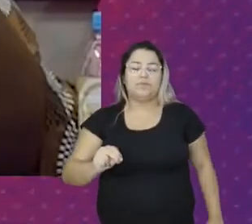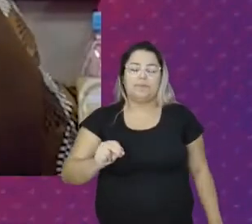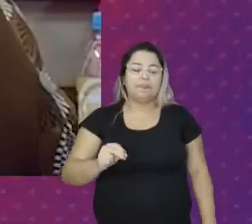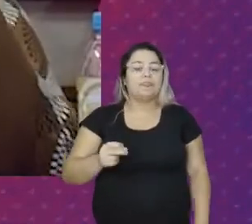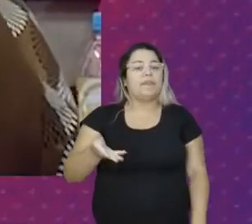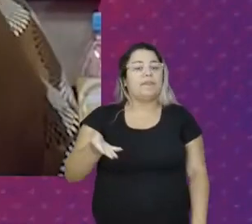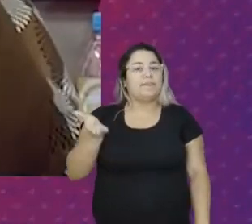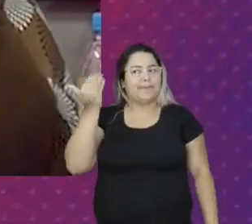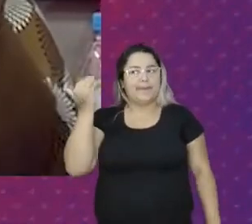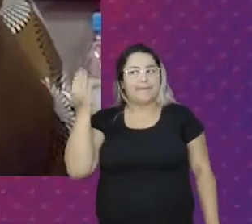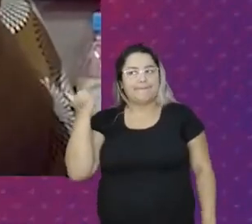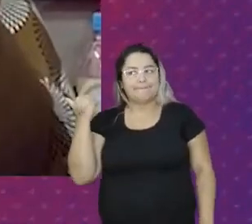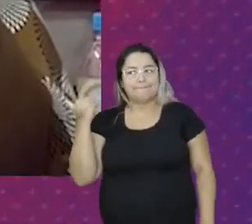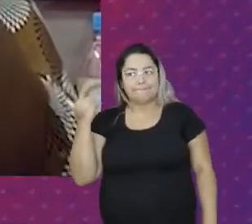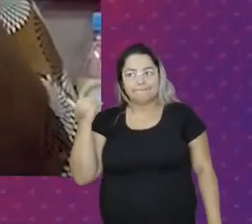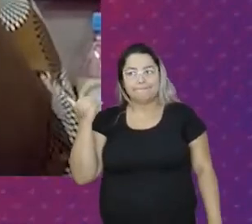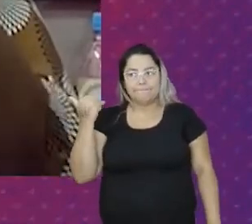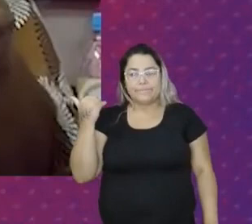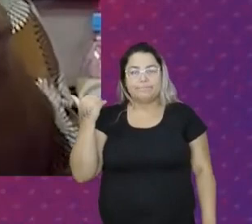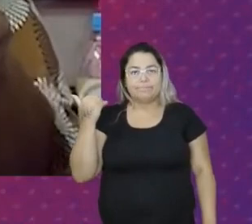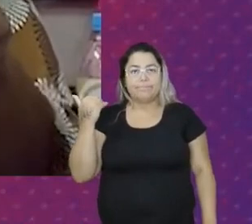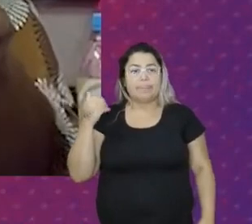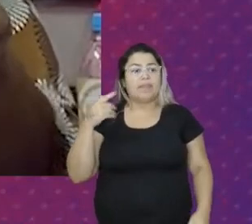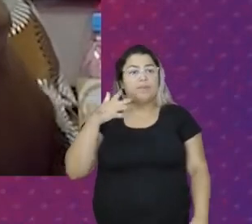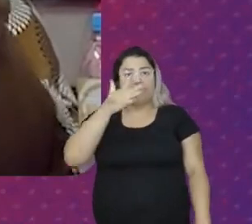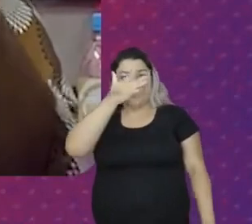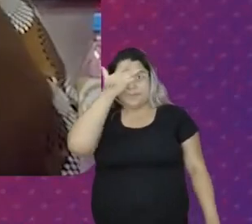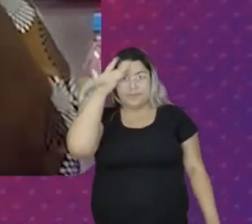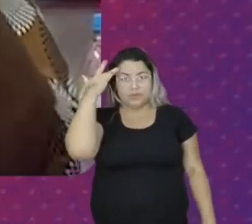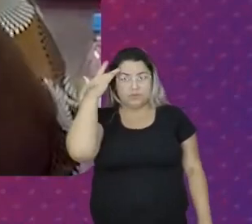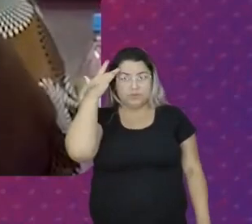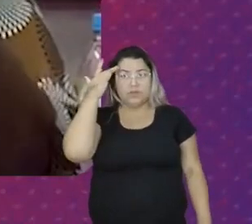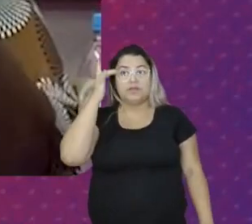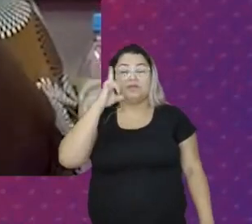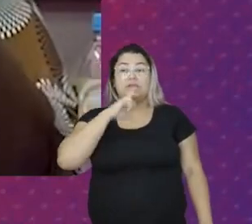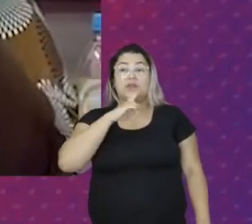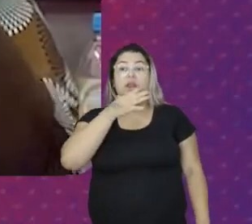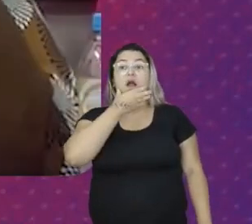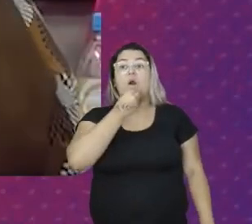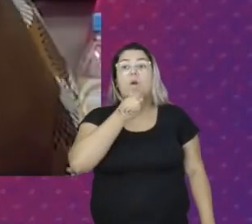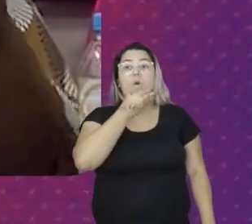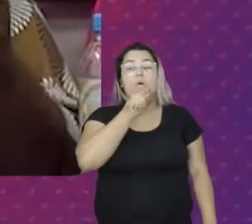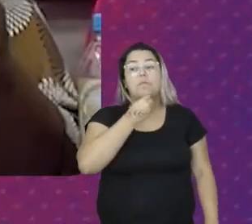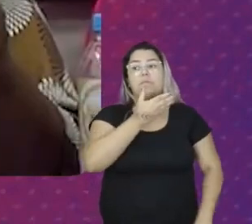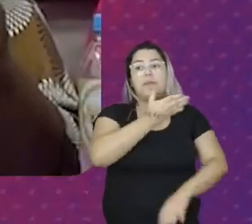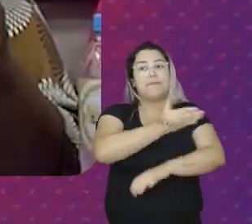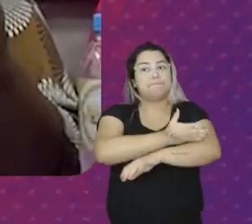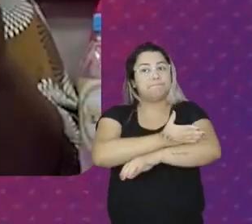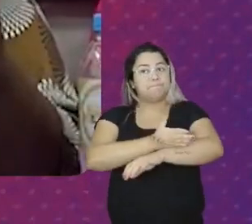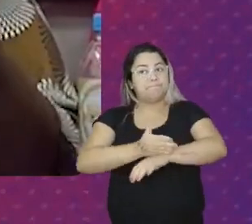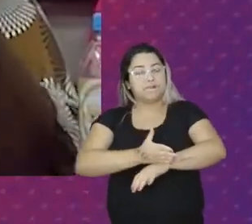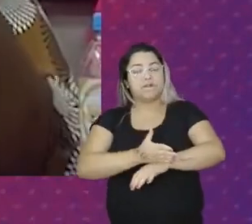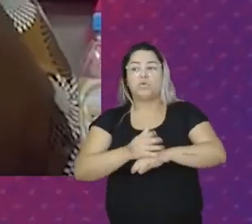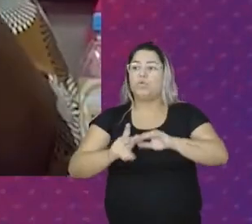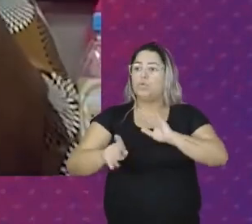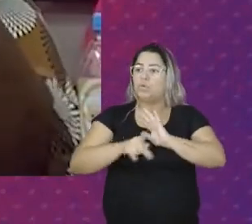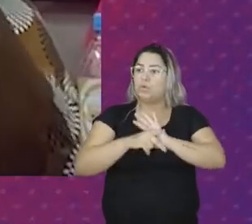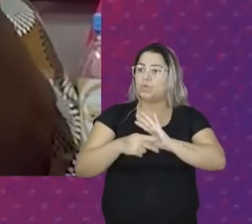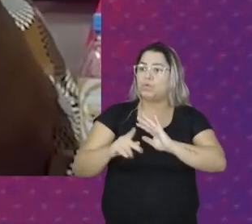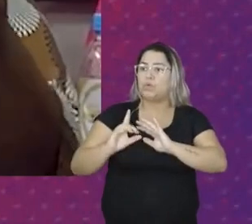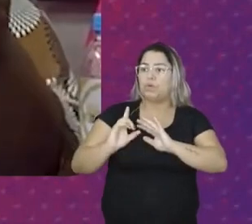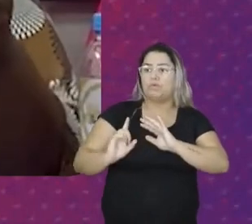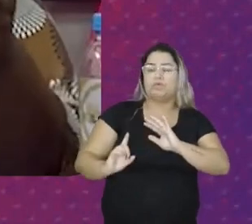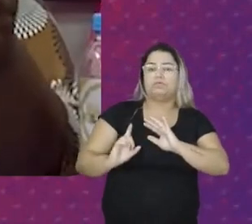Naquele momento só era considerado cidadão quem era homem, branco e que